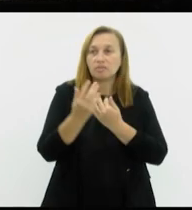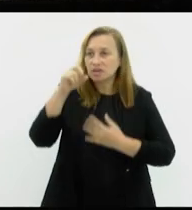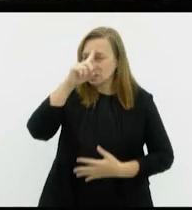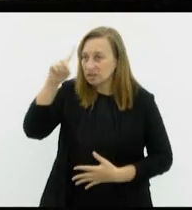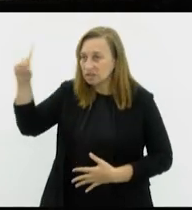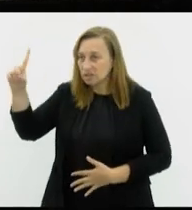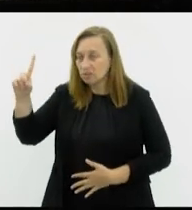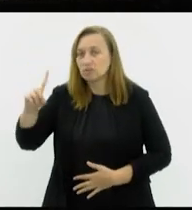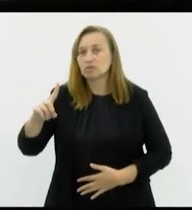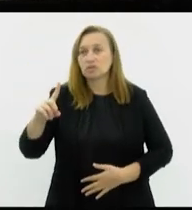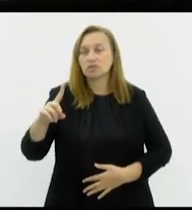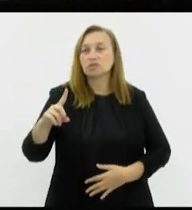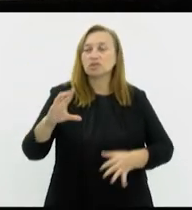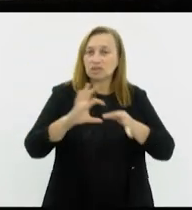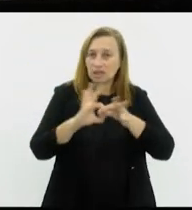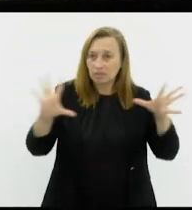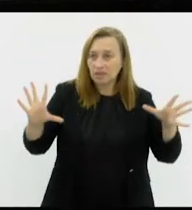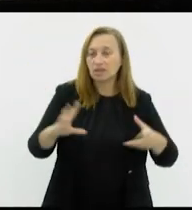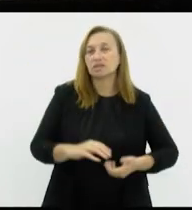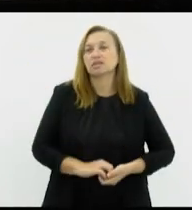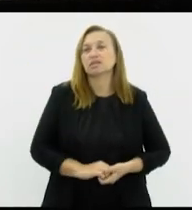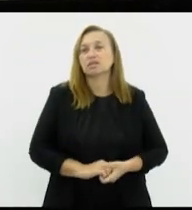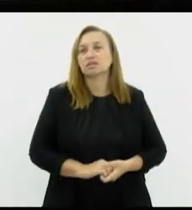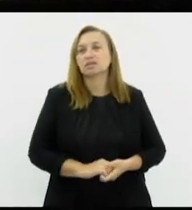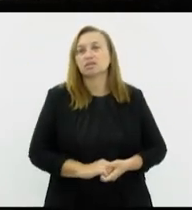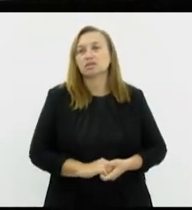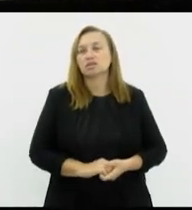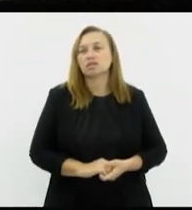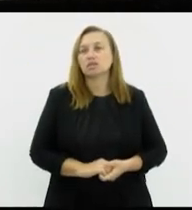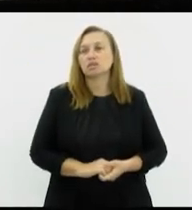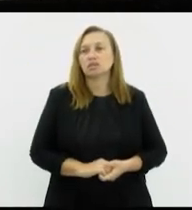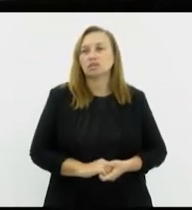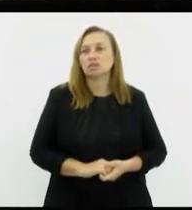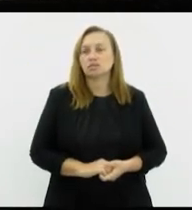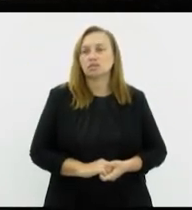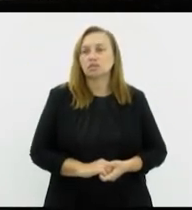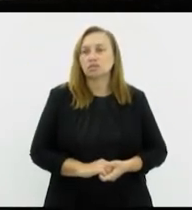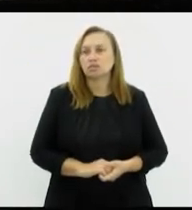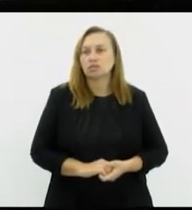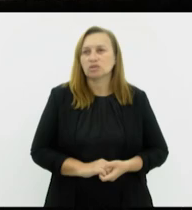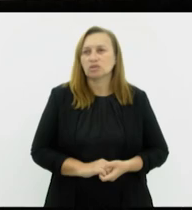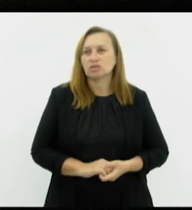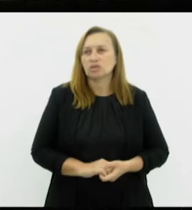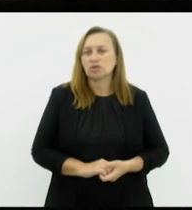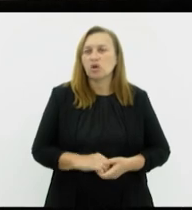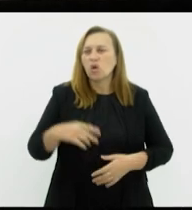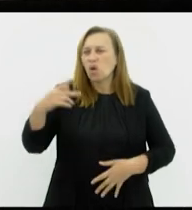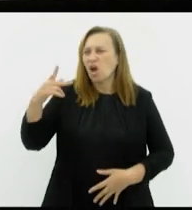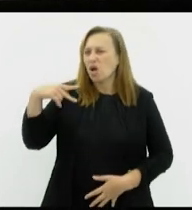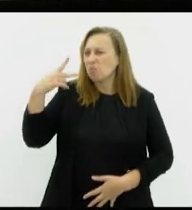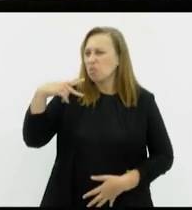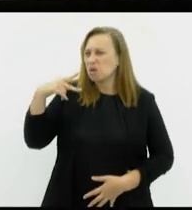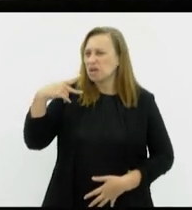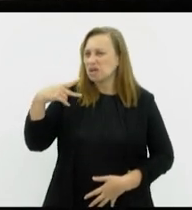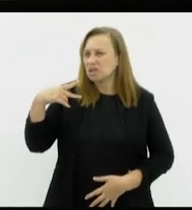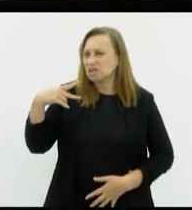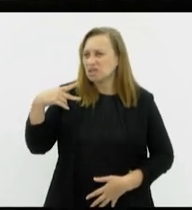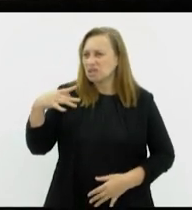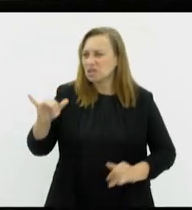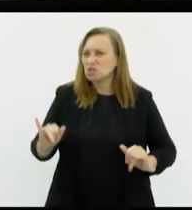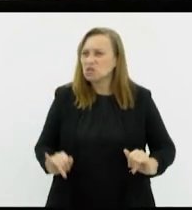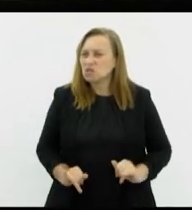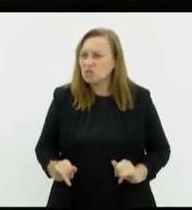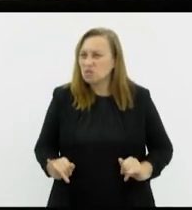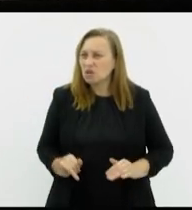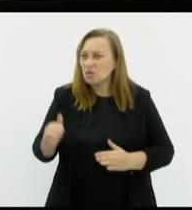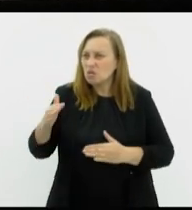pátria e da liberdade. O nível de achincalhamento que a política Brasil afora sofreu, deputada